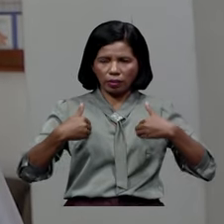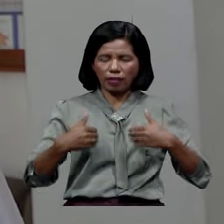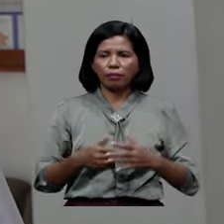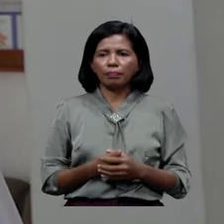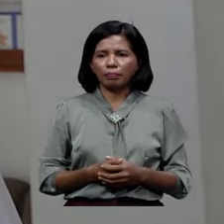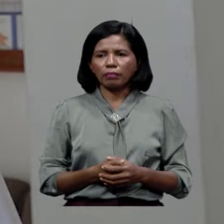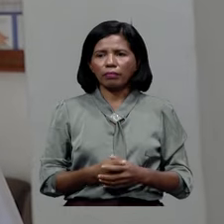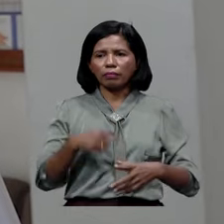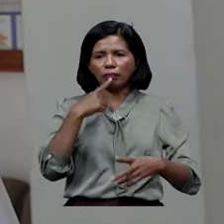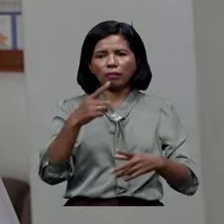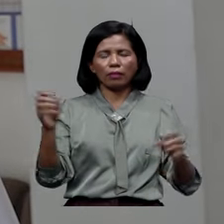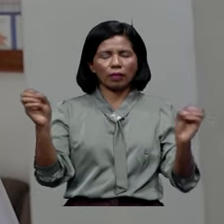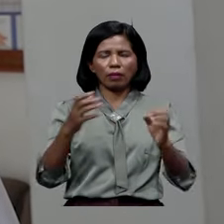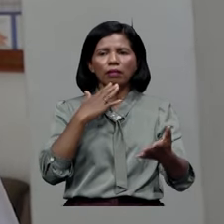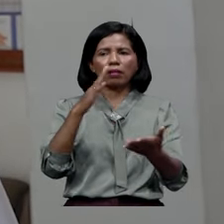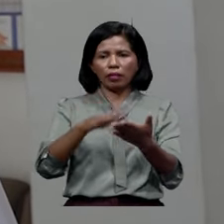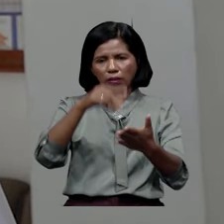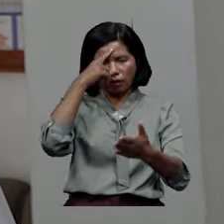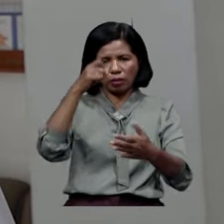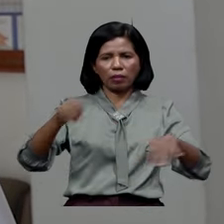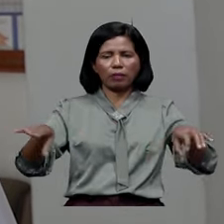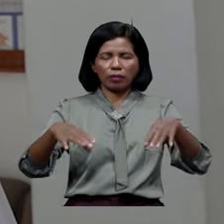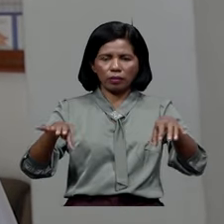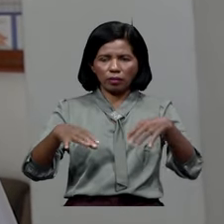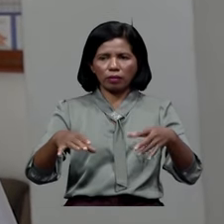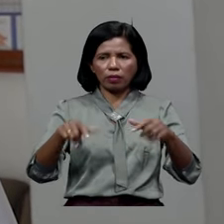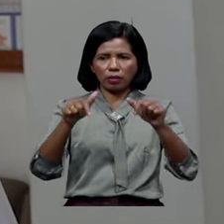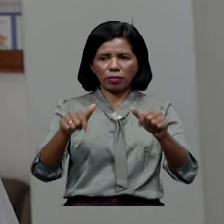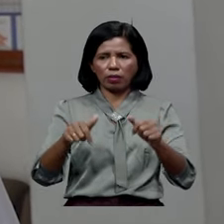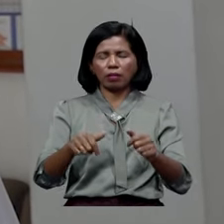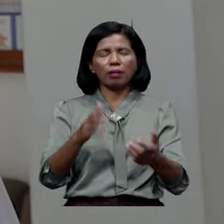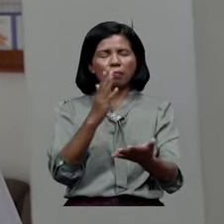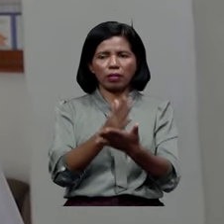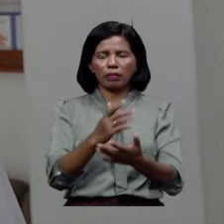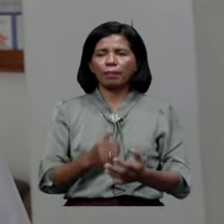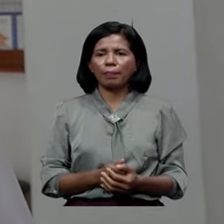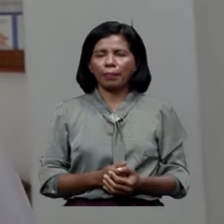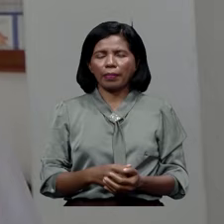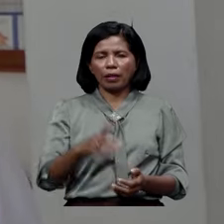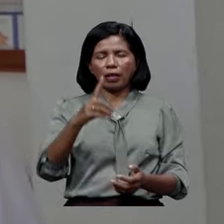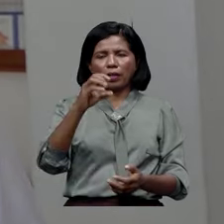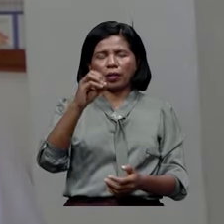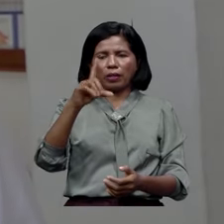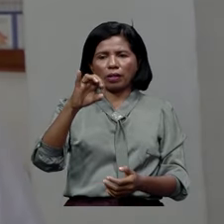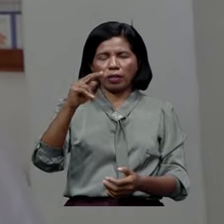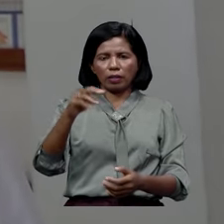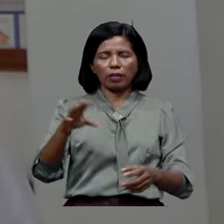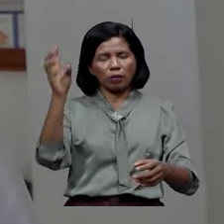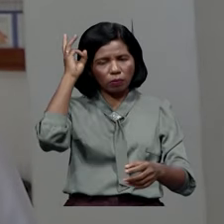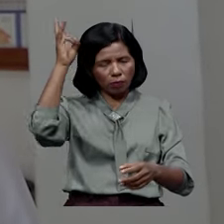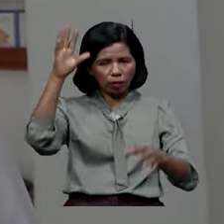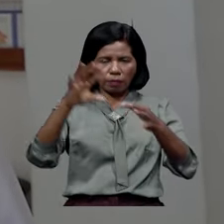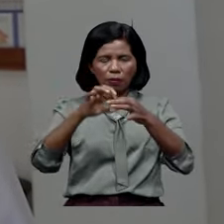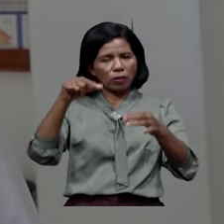a Turian Catac e Dené lá dia também, serviço para a Rela. Além de né, Deolindo Mos preocupa com o membro do governo